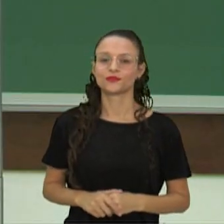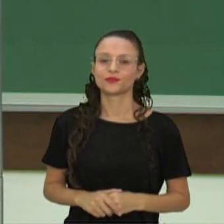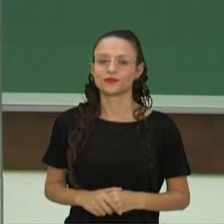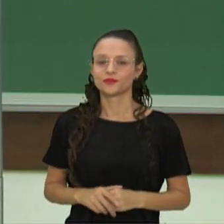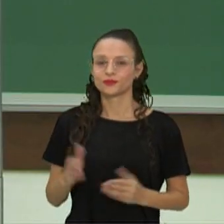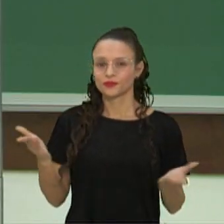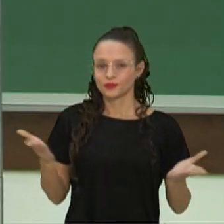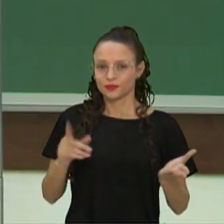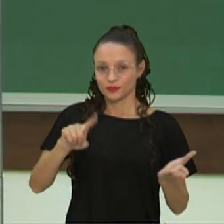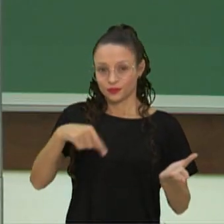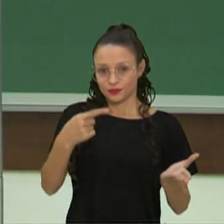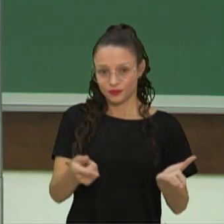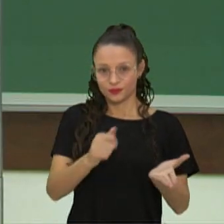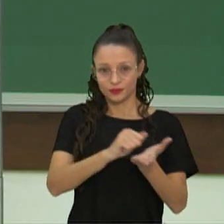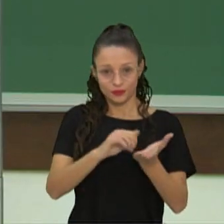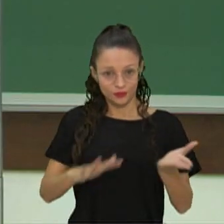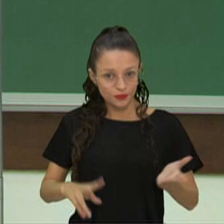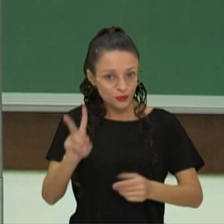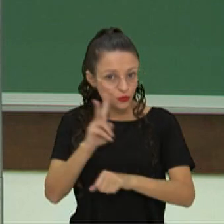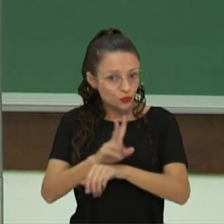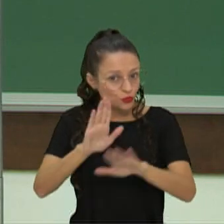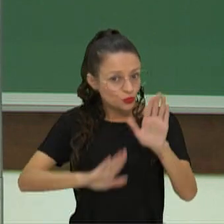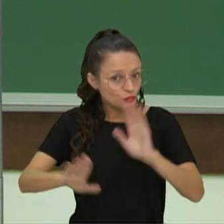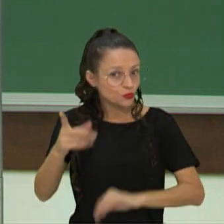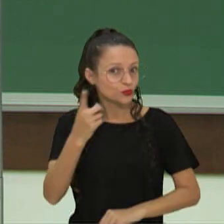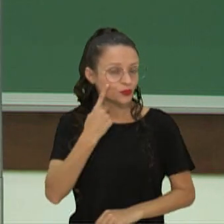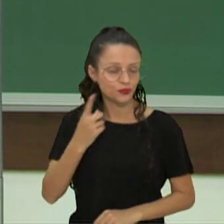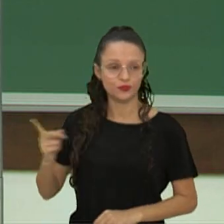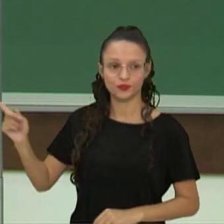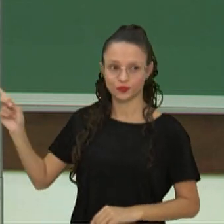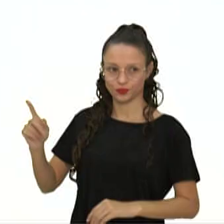próximo exercício, a gente precisa tomar um pouco mais de cuidado. Dá uma olhada.